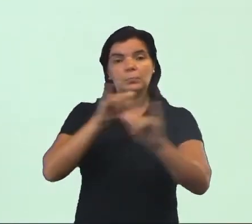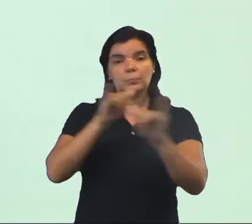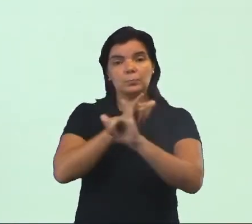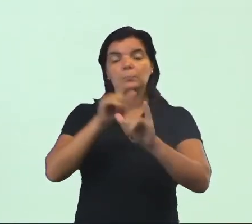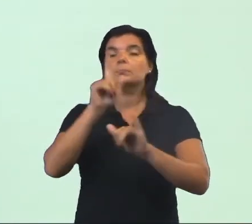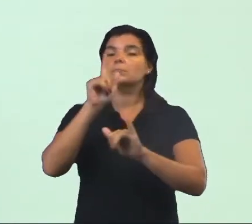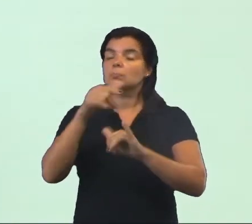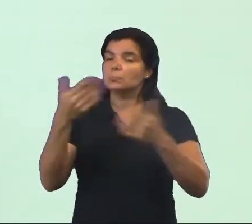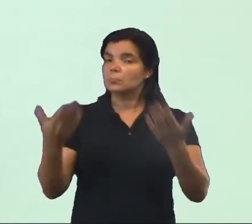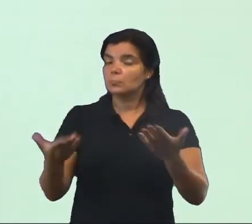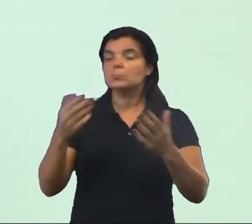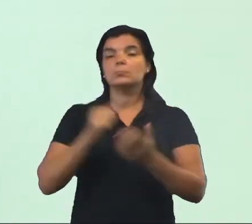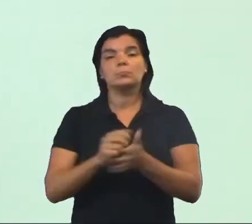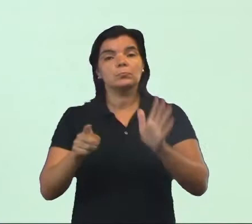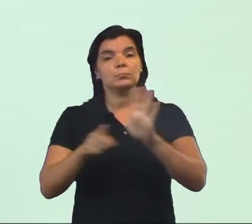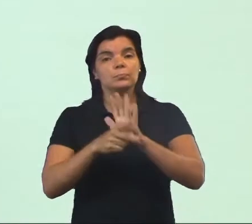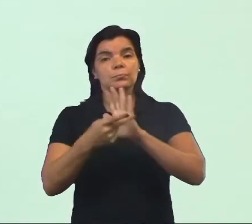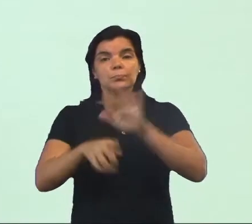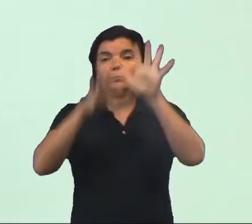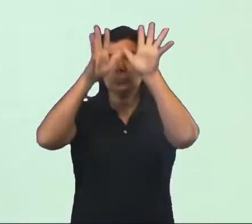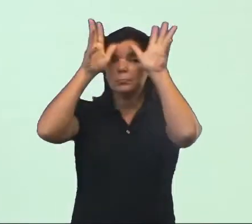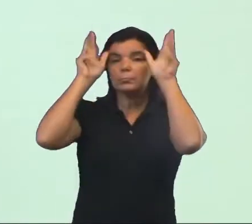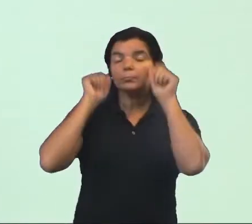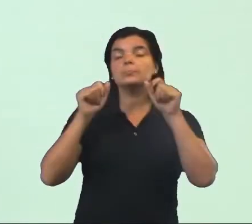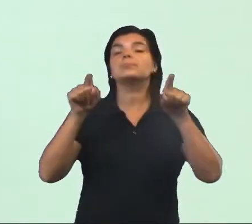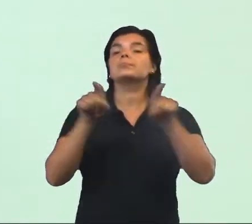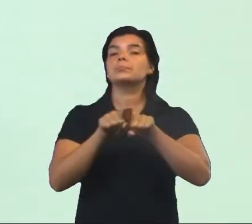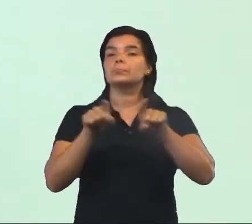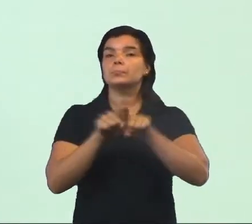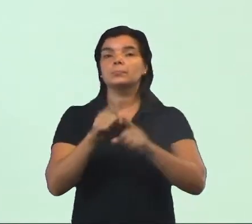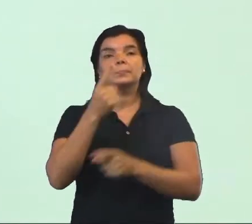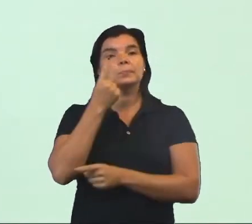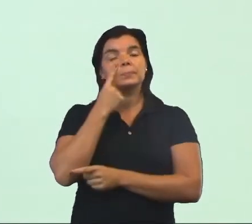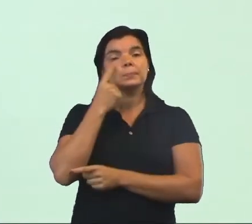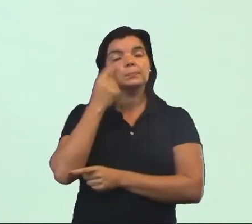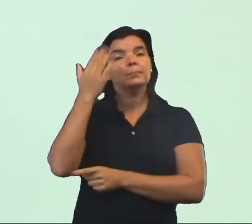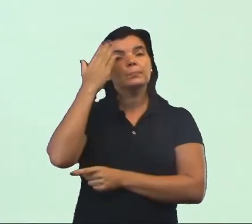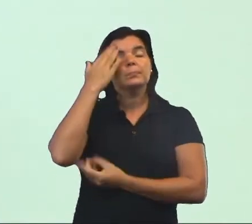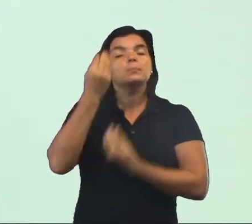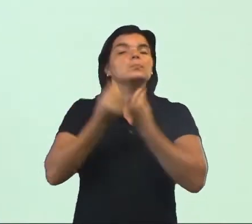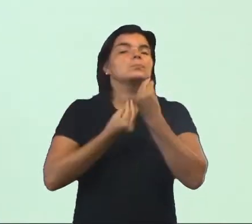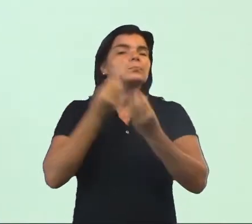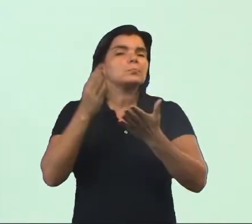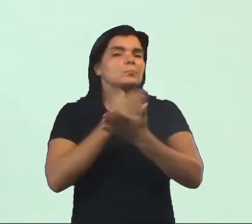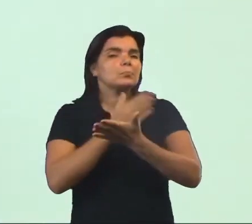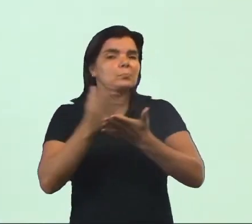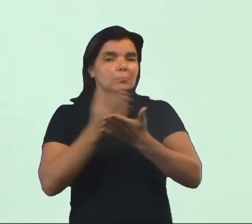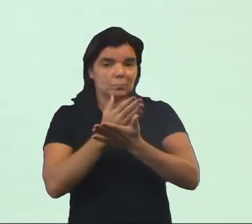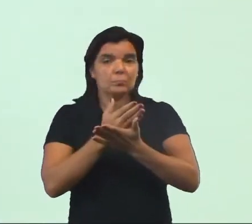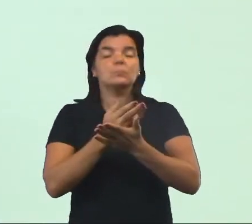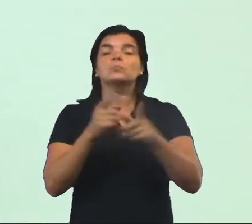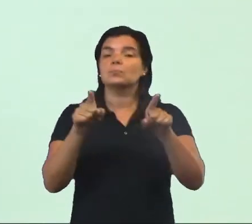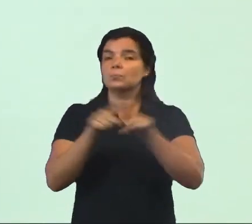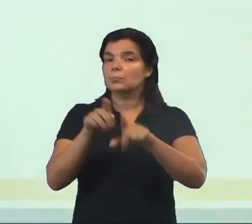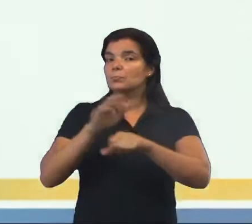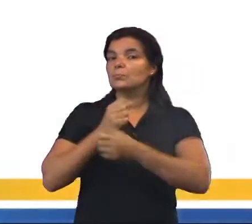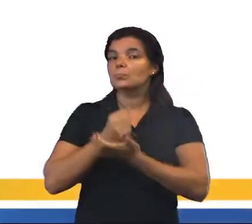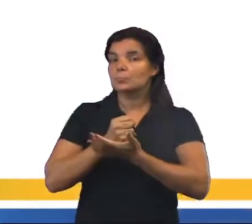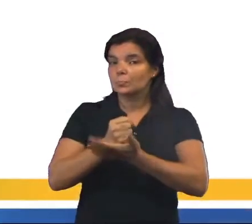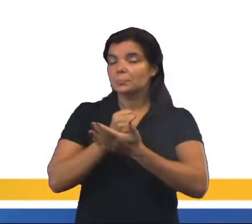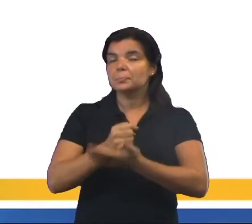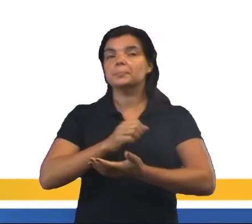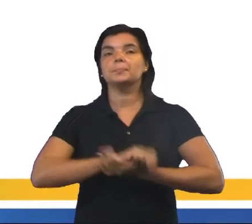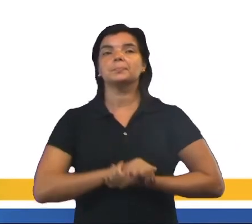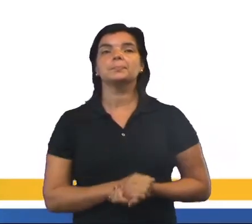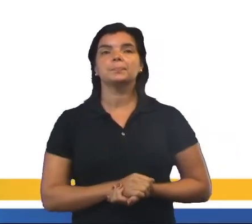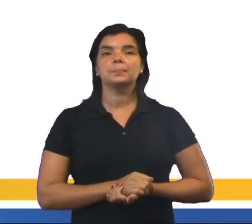notícia, é uma notícia local do nosso estado e nós vamos entender alguns recursos estilísticos, tá bom?